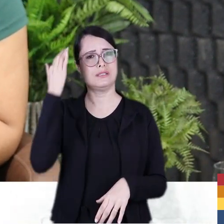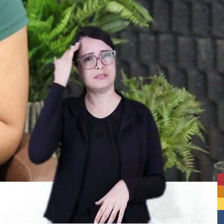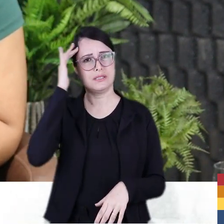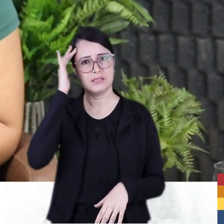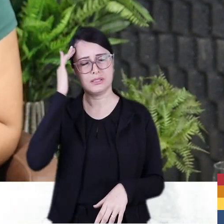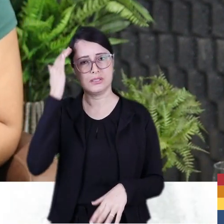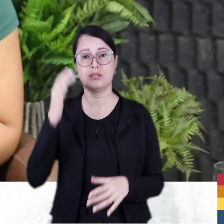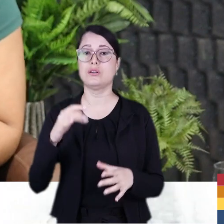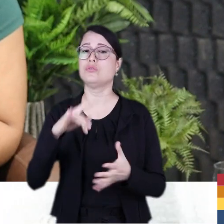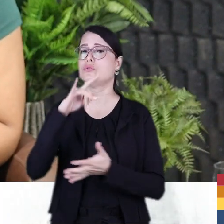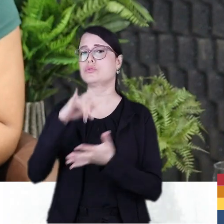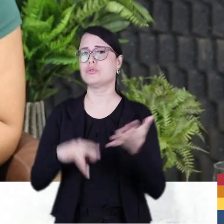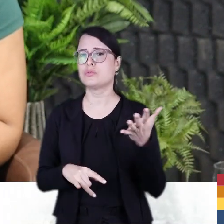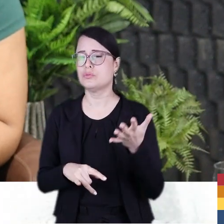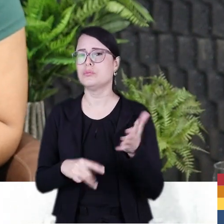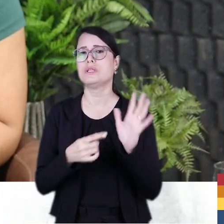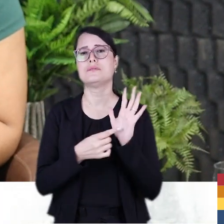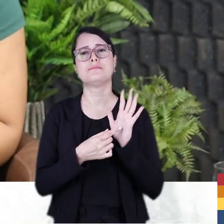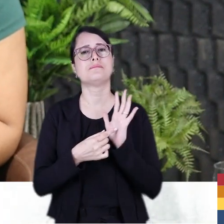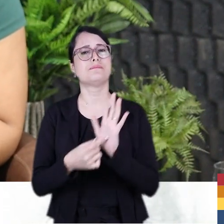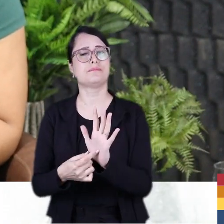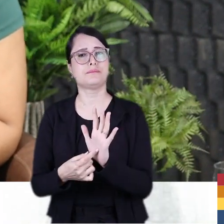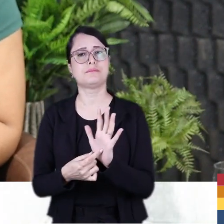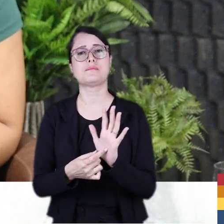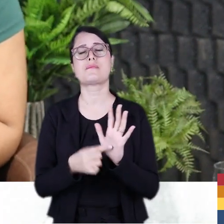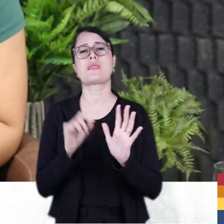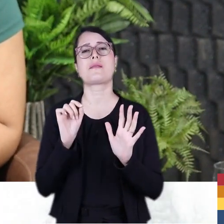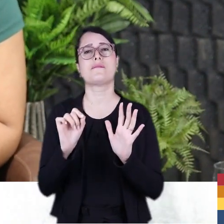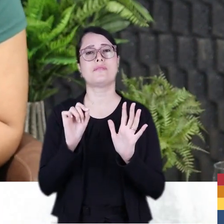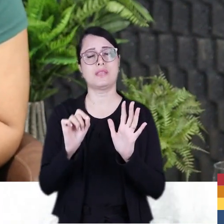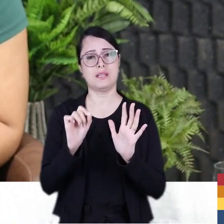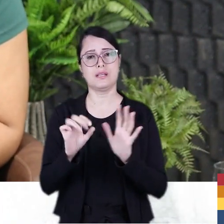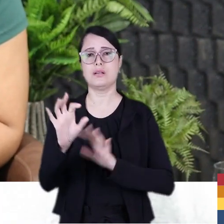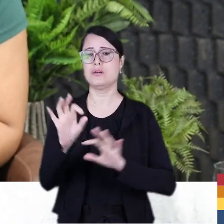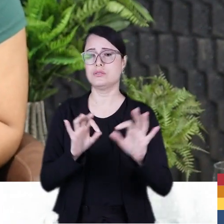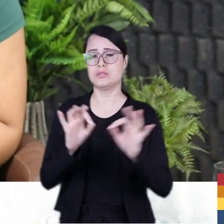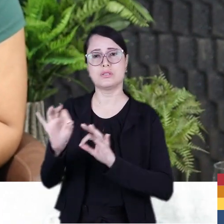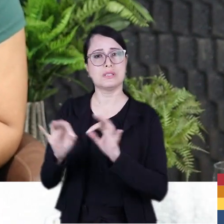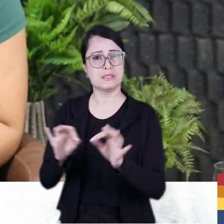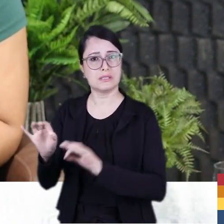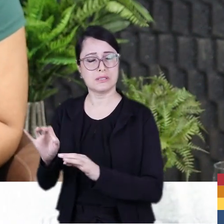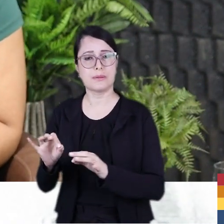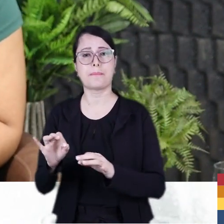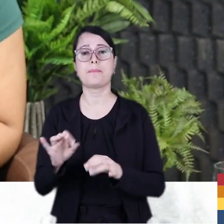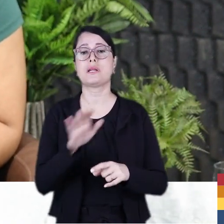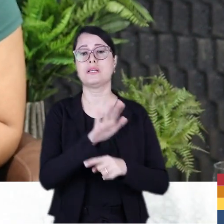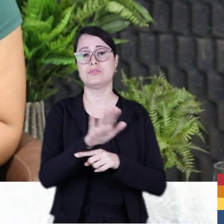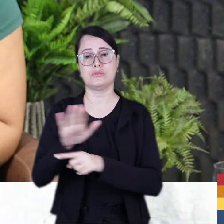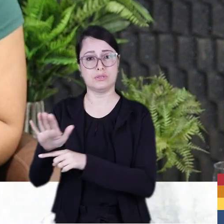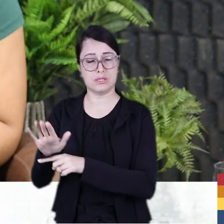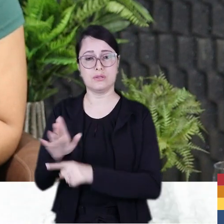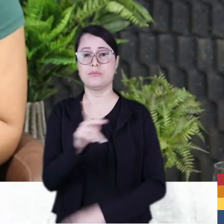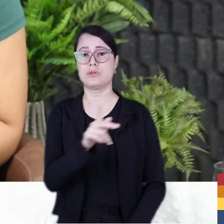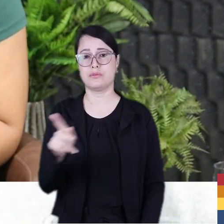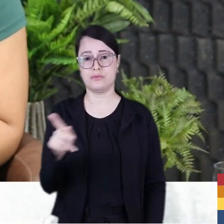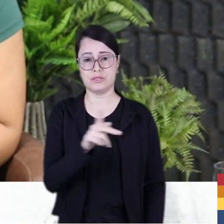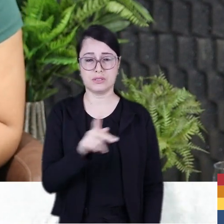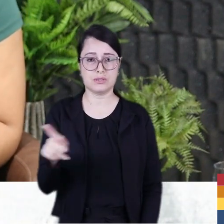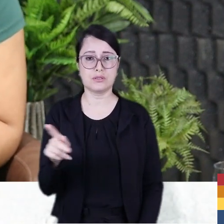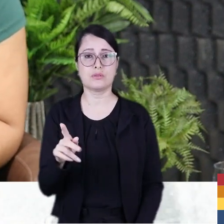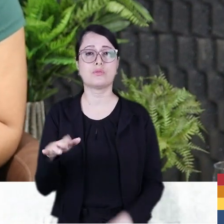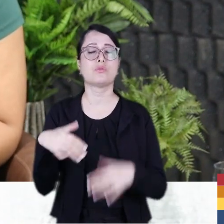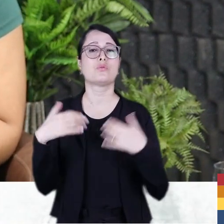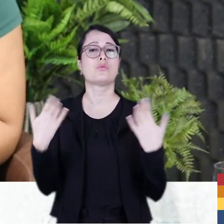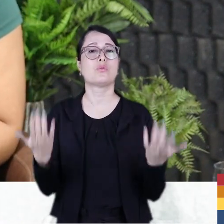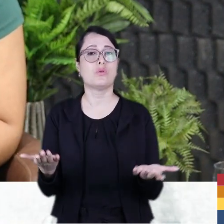ele vai se apropriando desse processo, construindo também, obviamente, né, competências, de